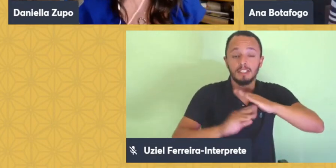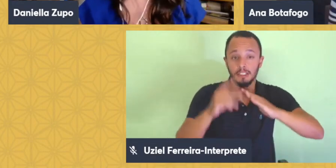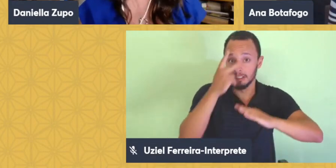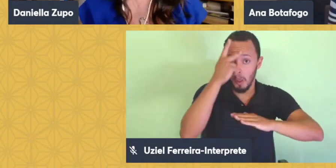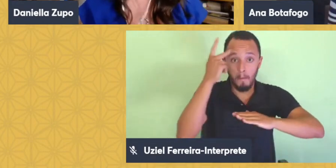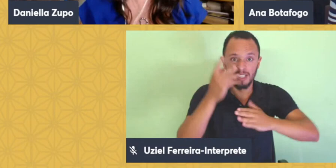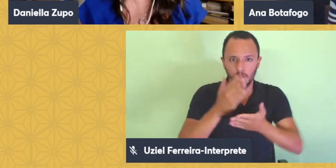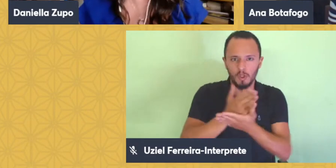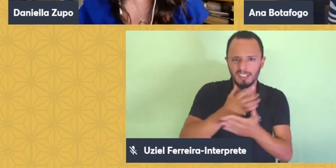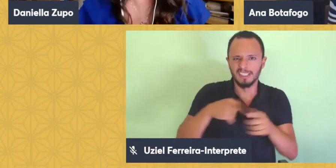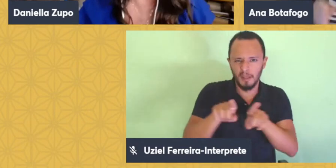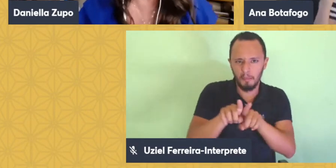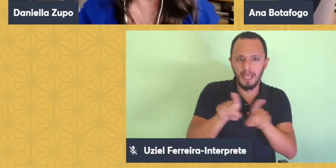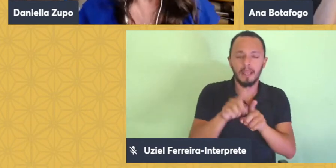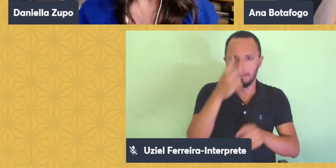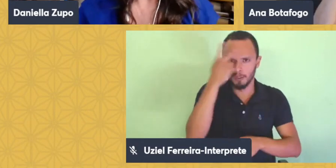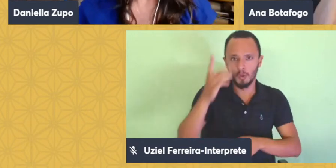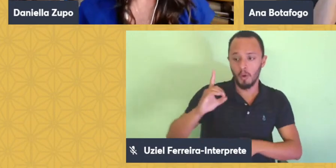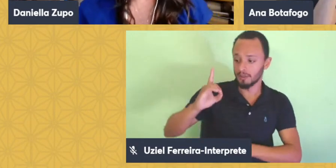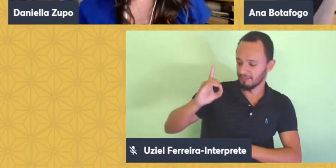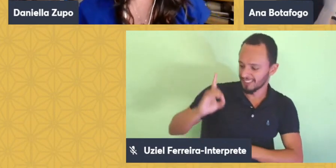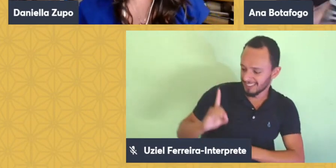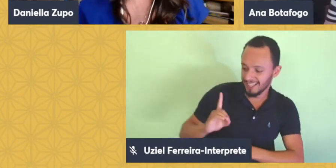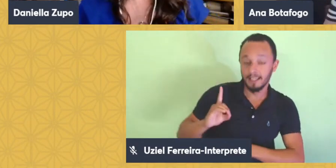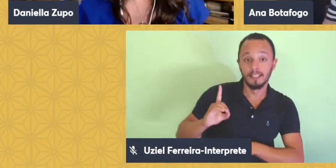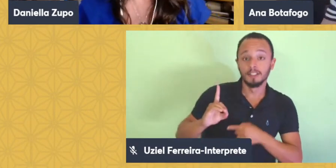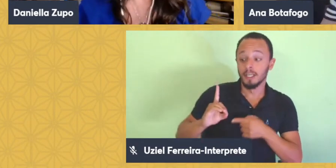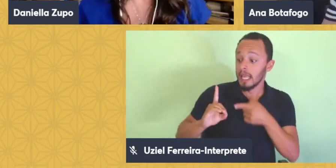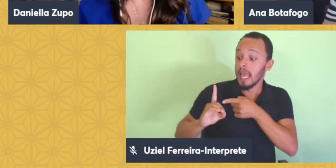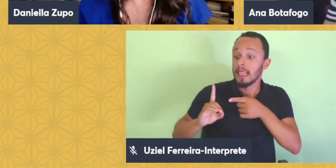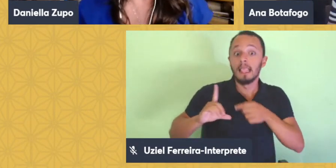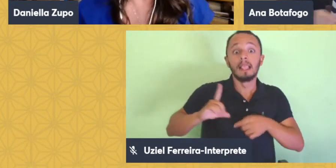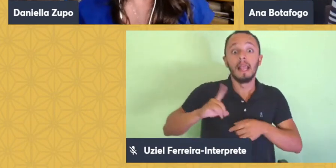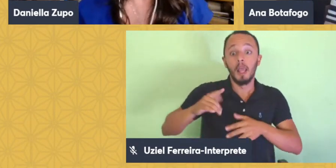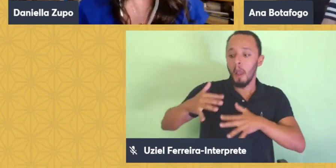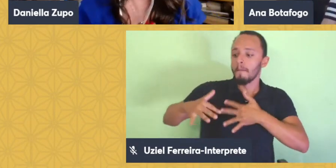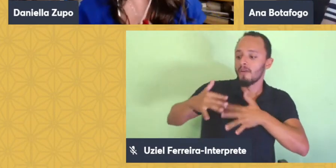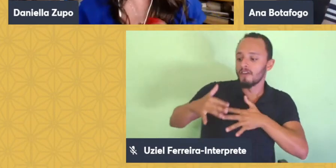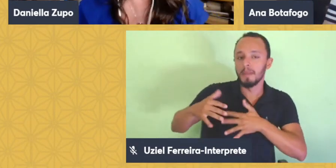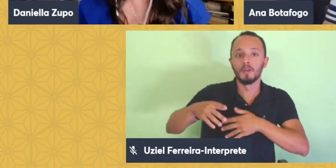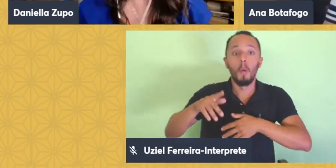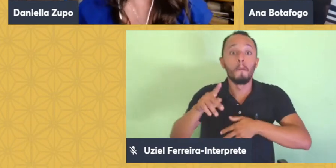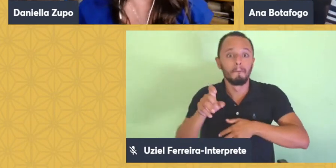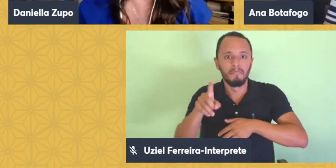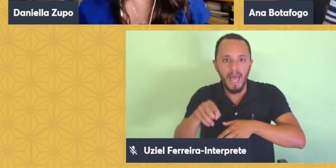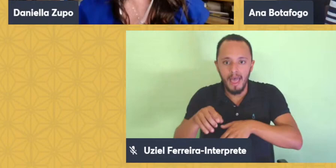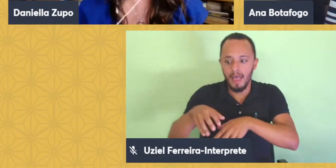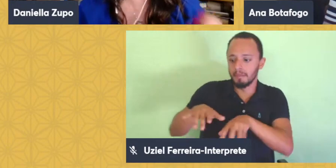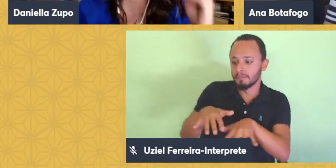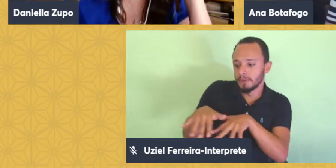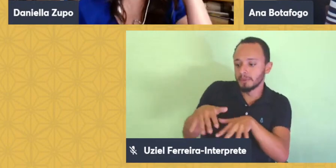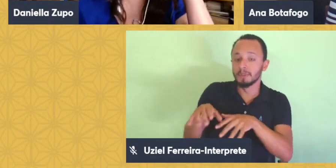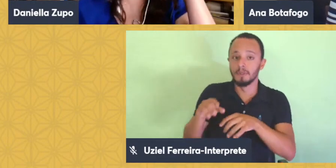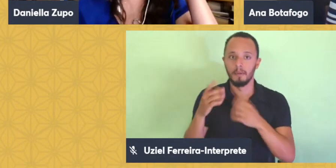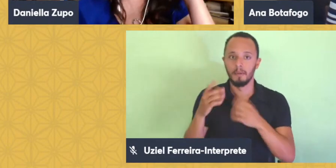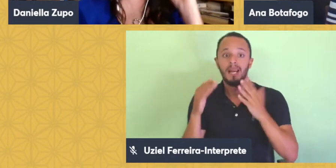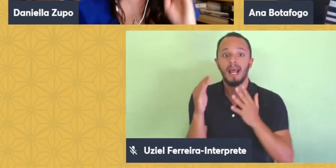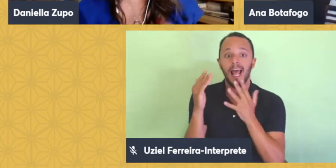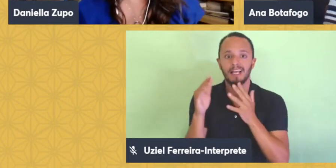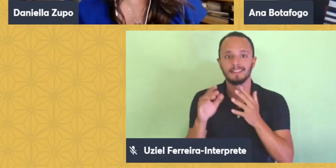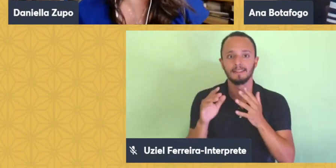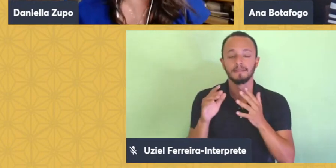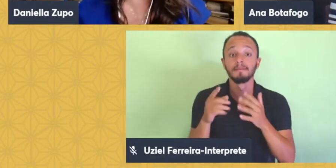com deficiências né E aí eu trouxe aqui para a gente a questão das paralimpíadas que foi um espetáculo